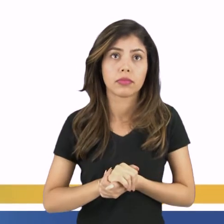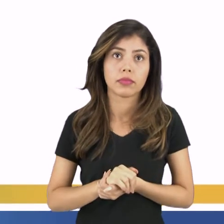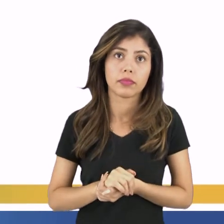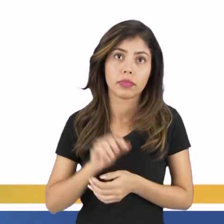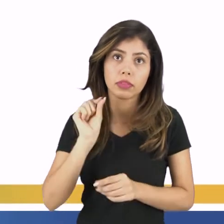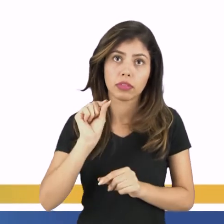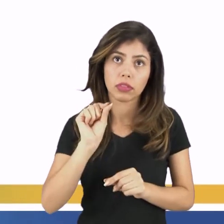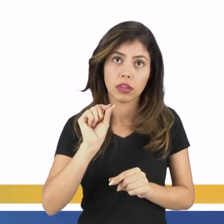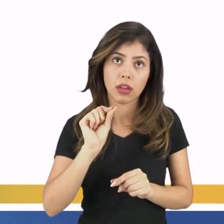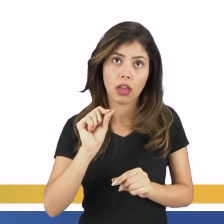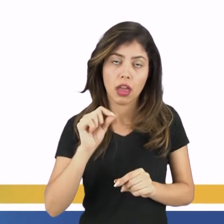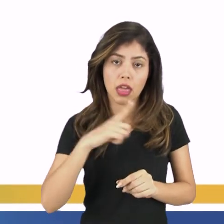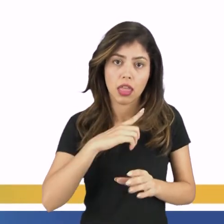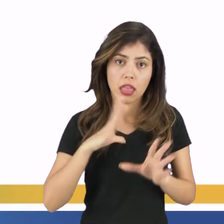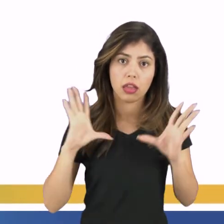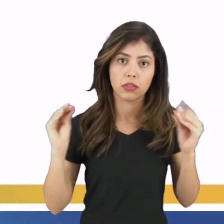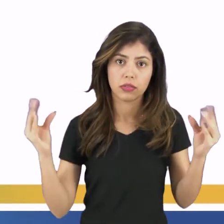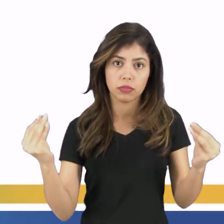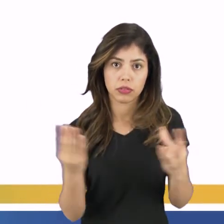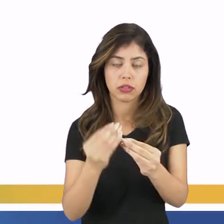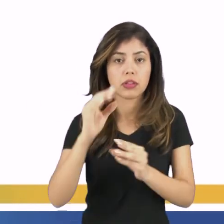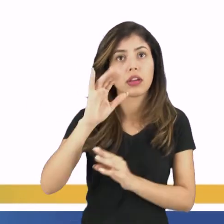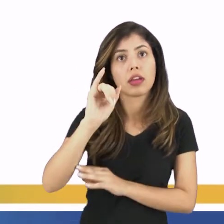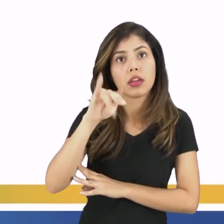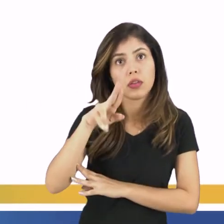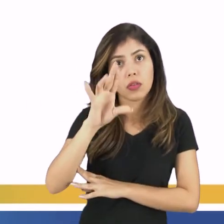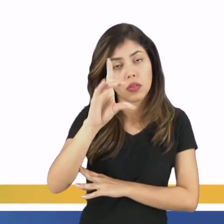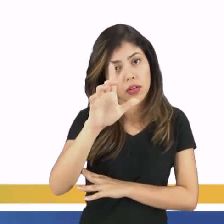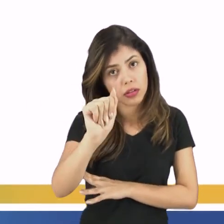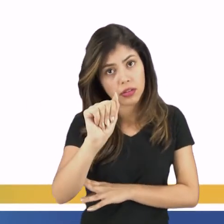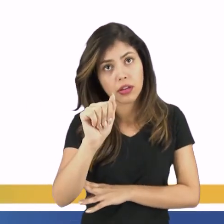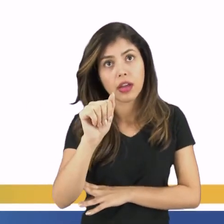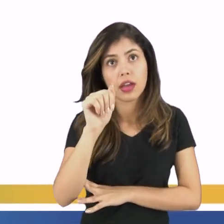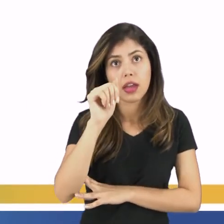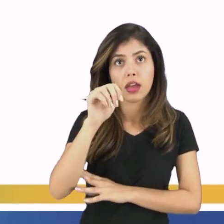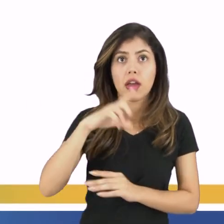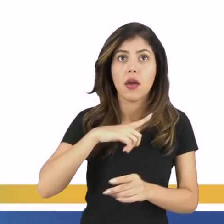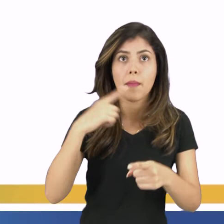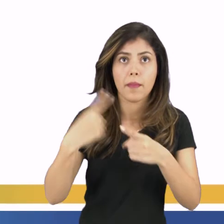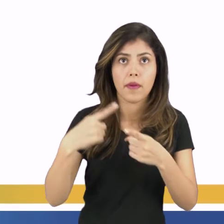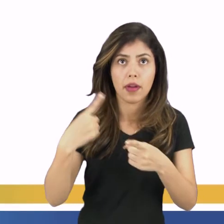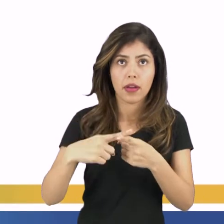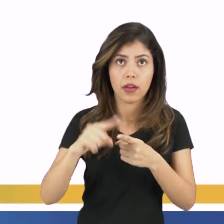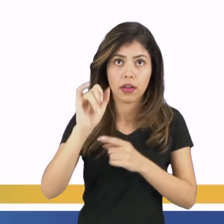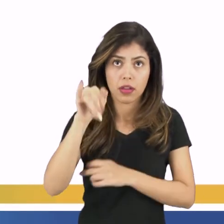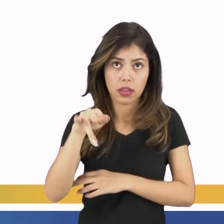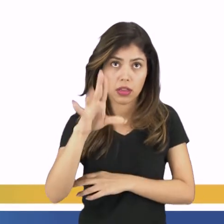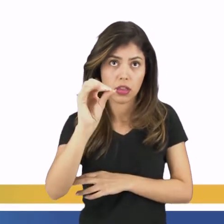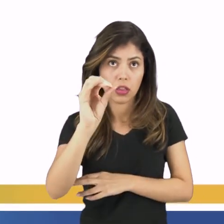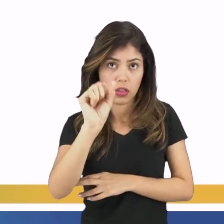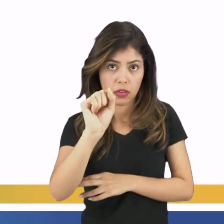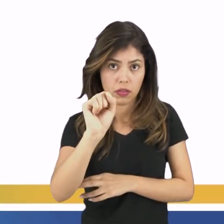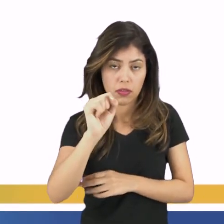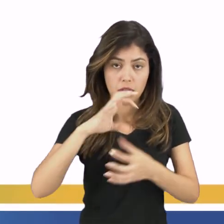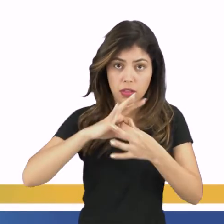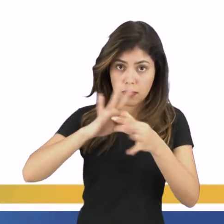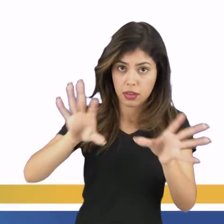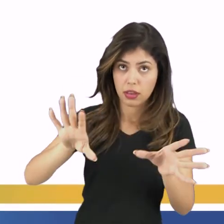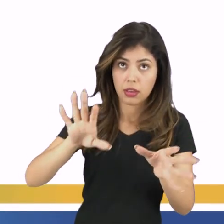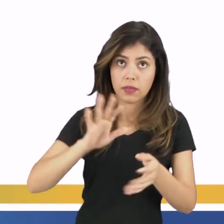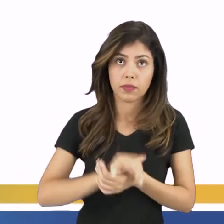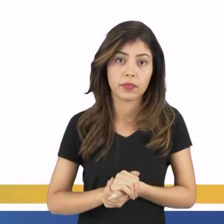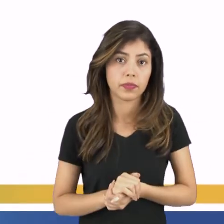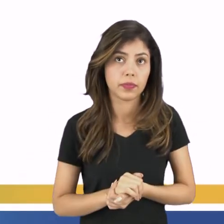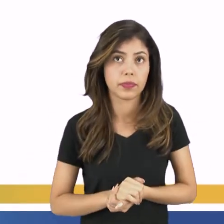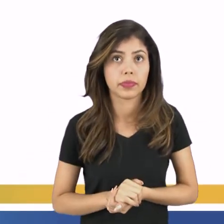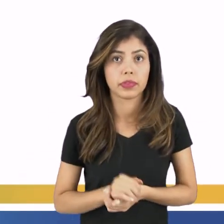uma solução iônica ou uma solução eletrolítica, porque tem íons liberados nessa